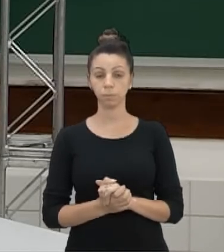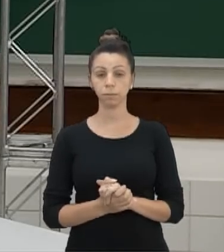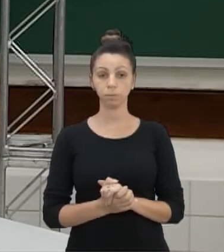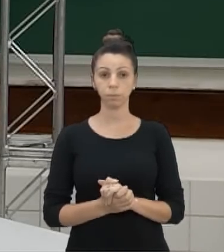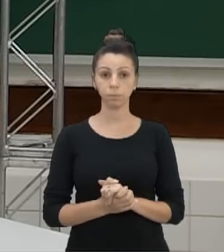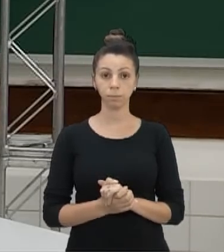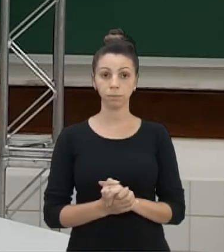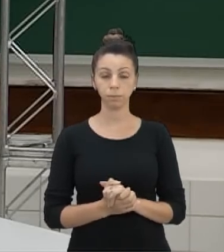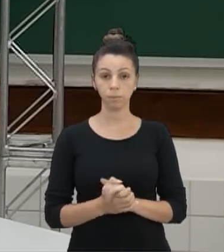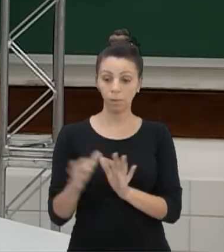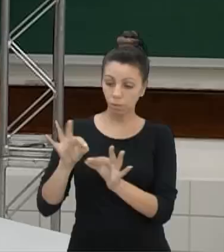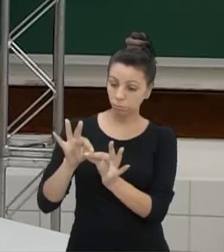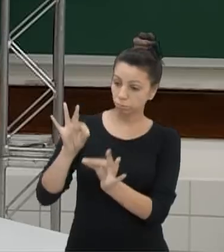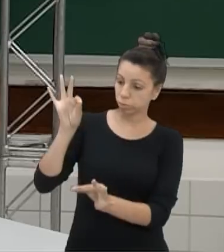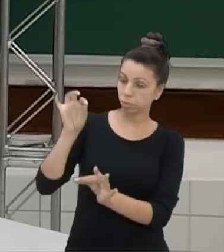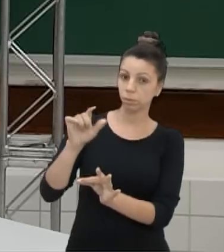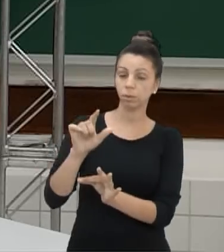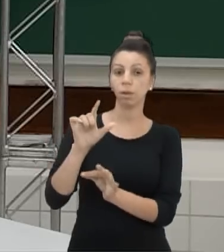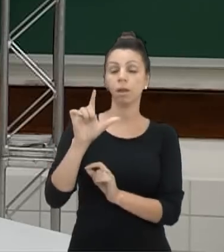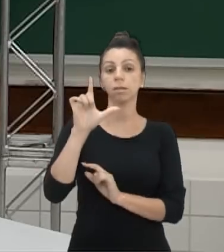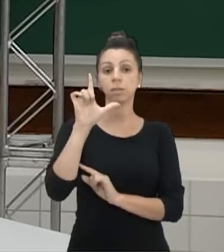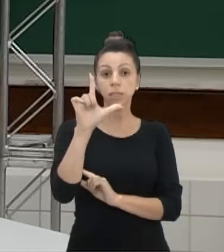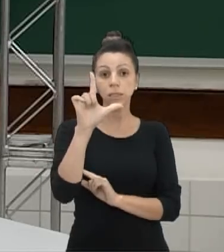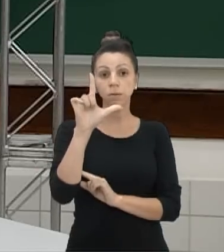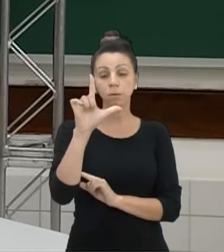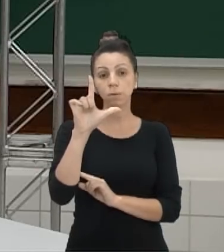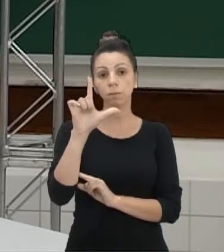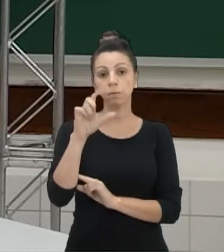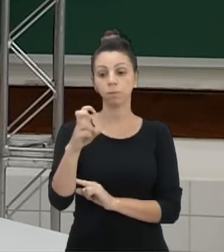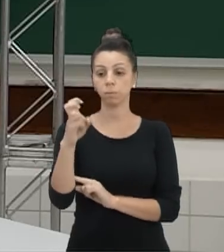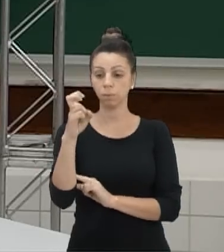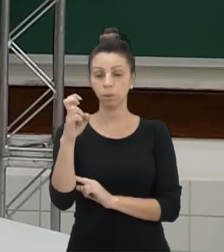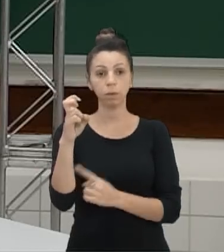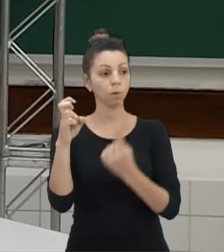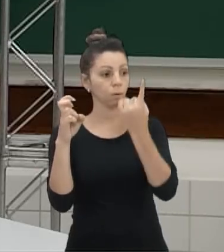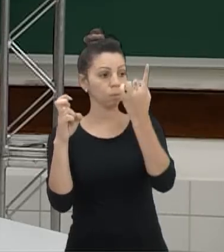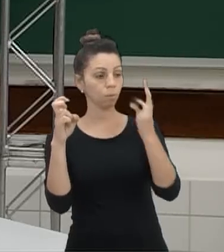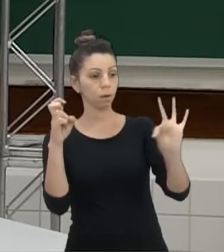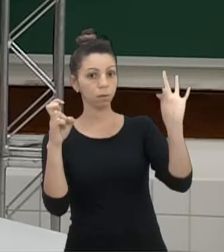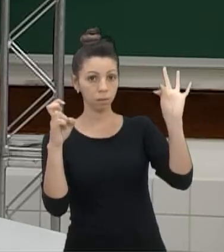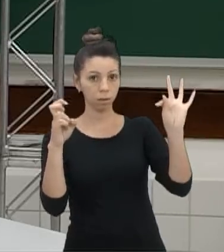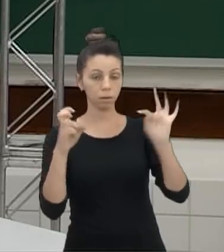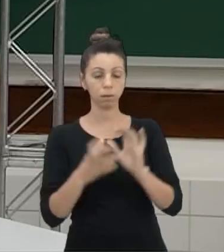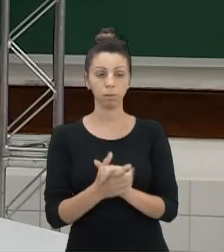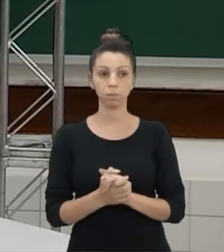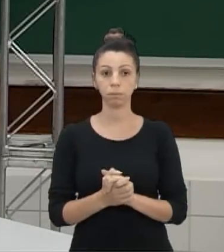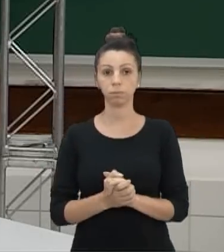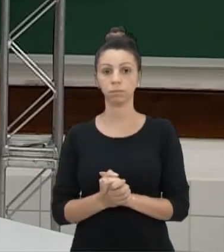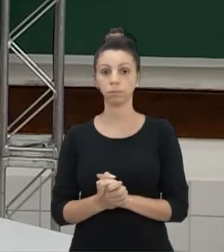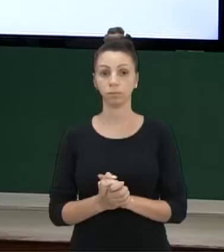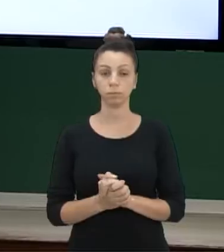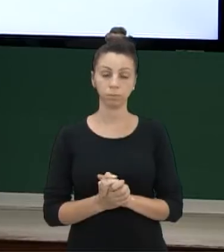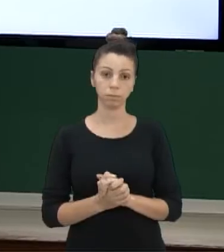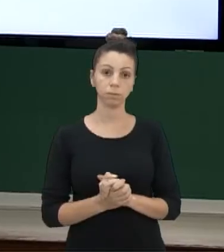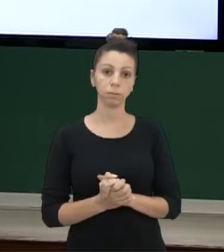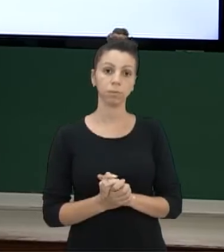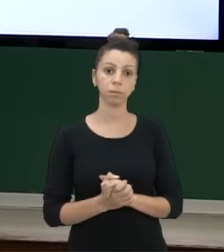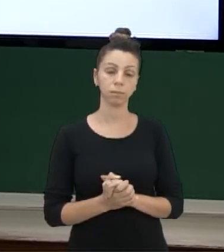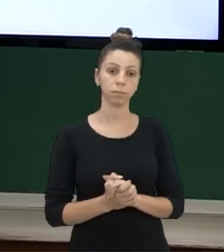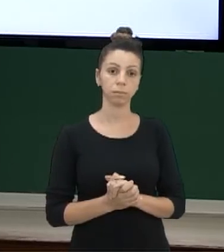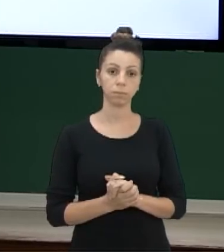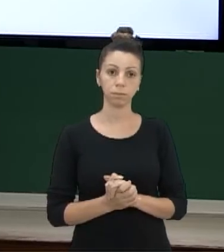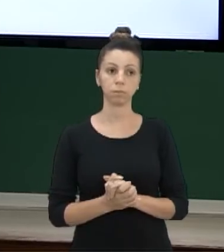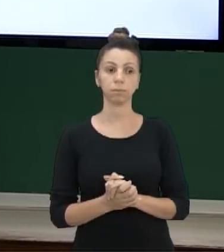5 litros a gente vai ter uma tarefa. Vamos ver nos slides agora? Então, Como temos as medidas